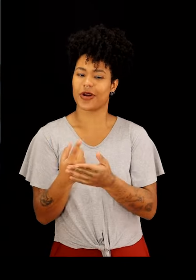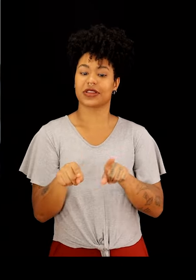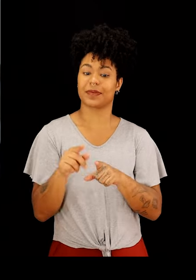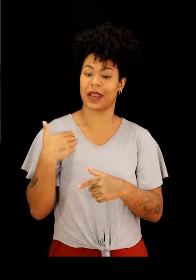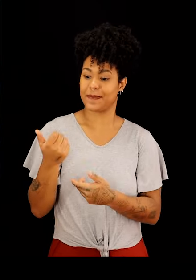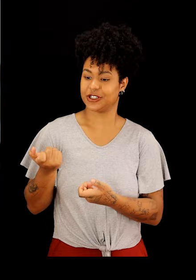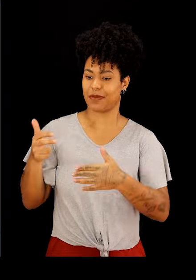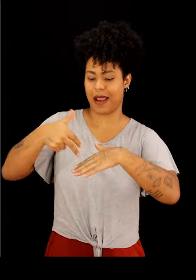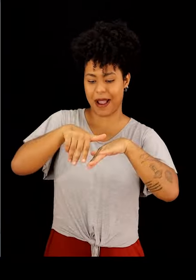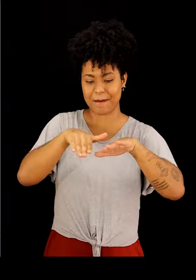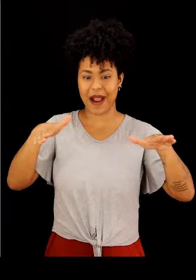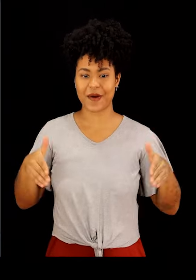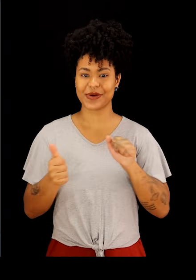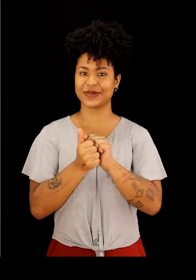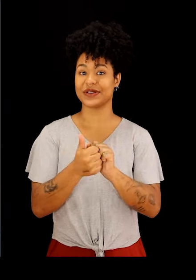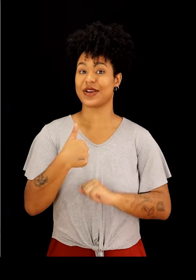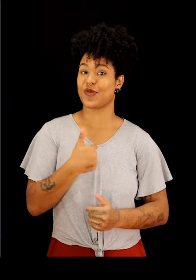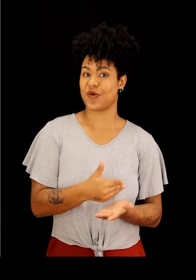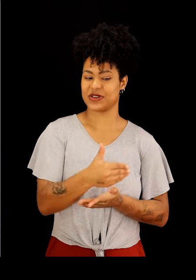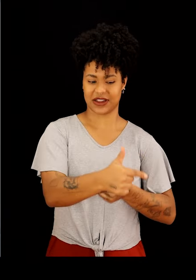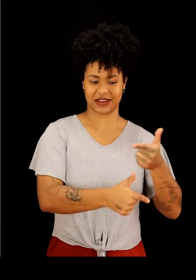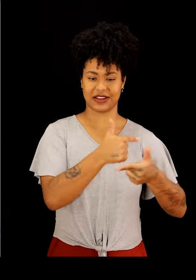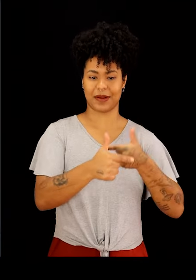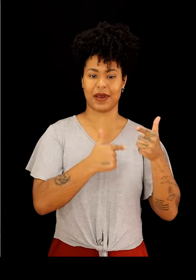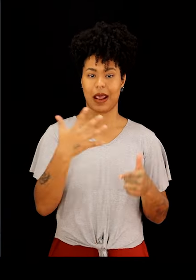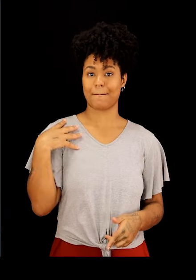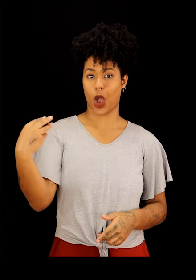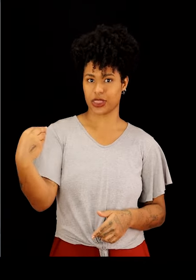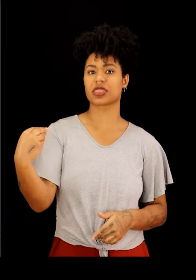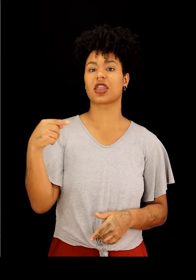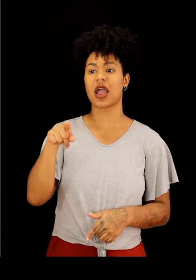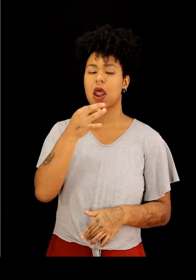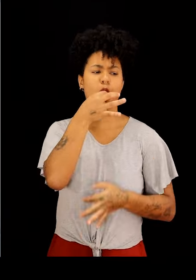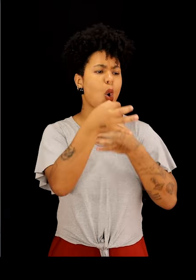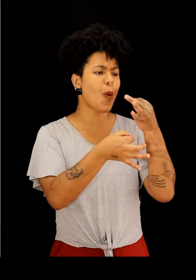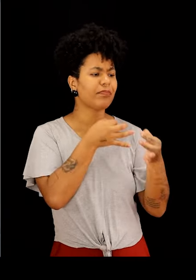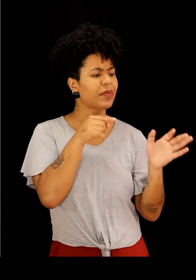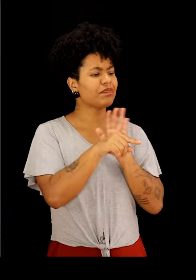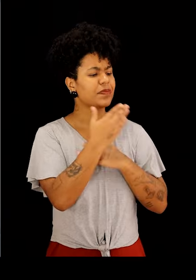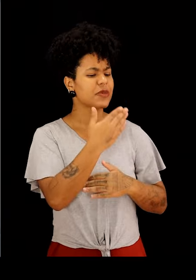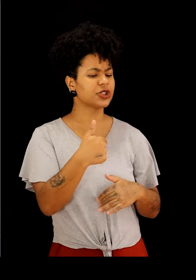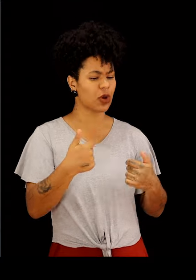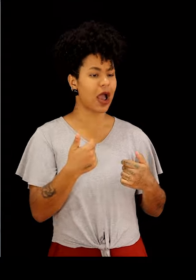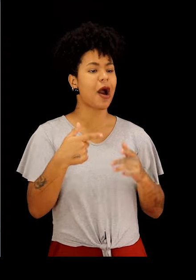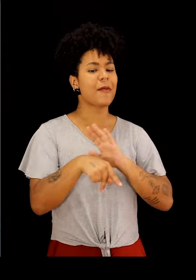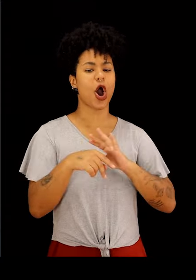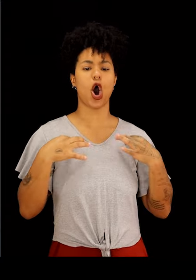ele. Quando eu comecei a trabalhar com moda, ele me pedia opinião na roupa da abertura do